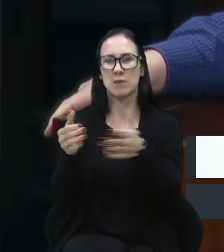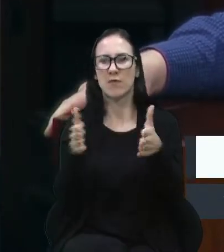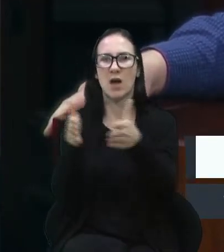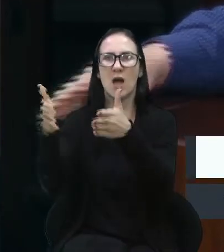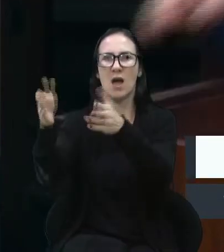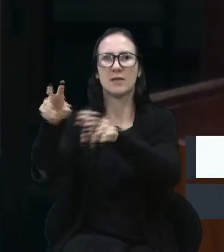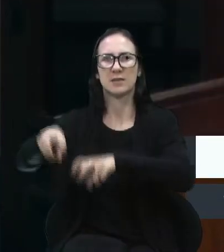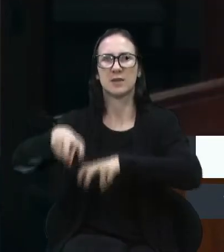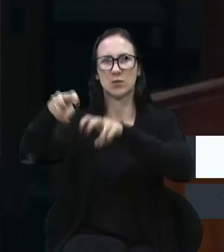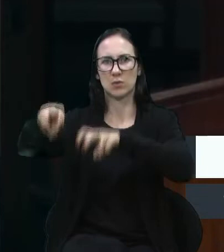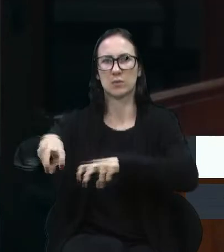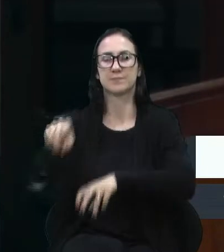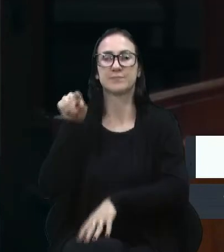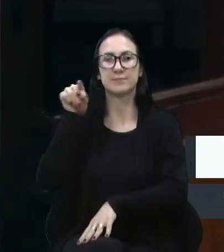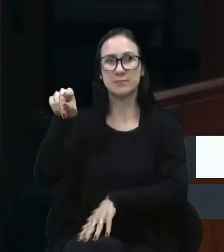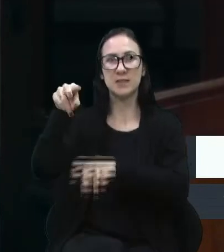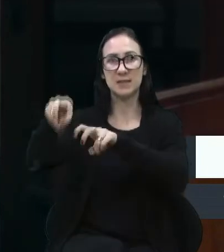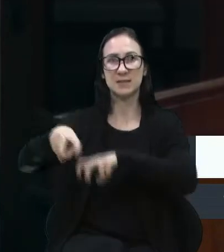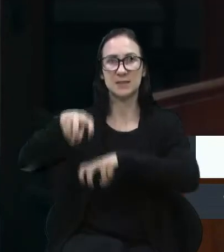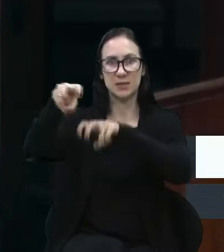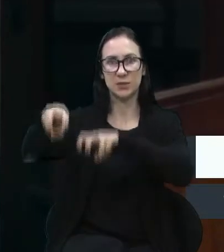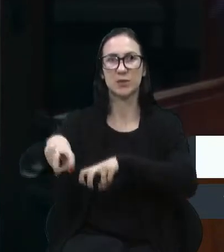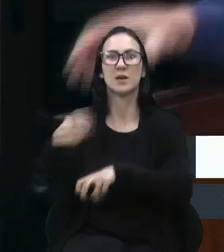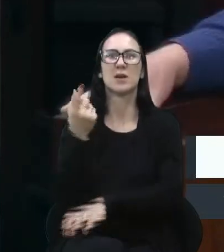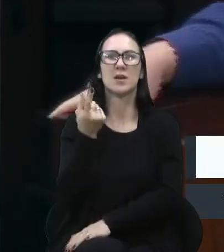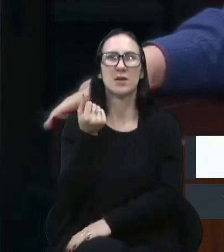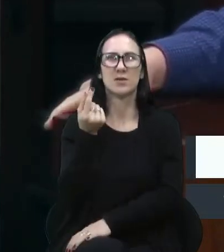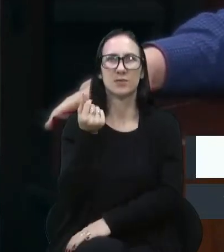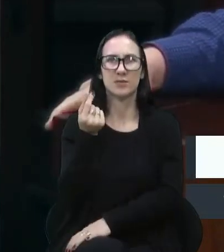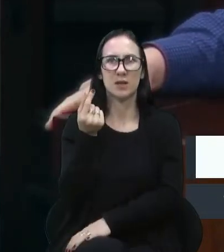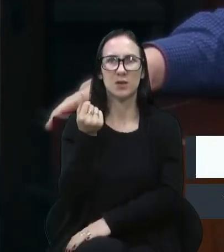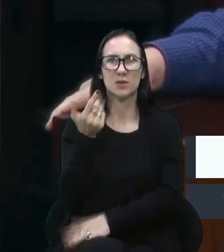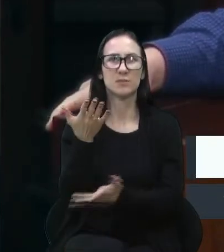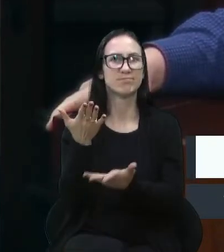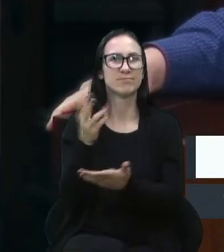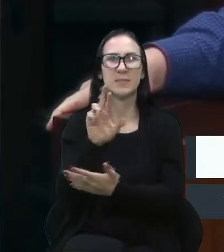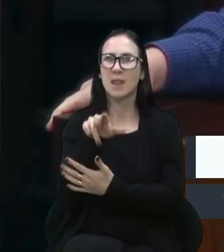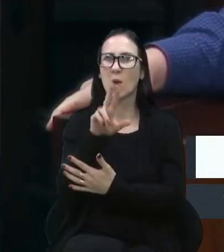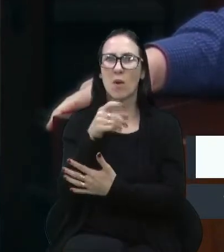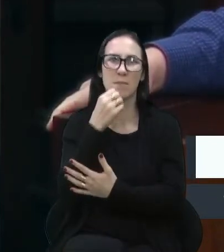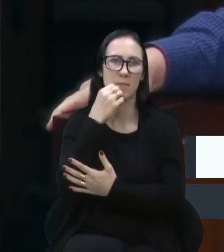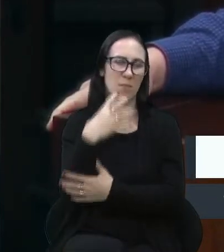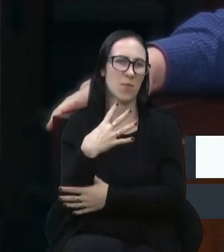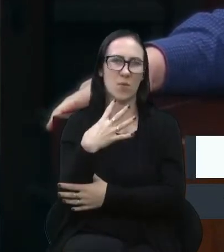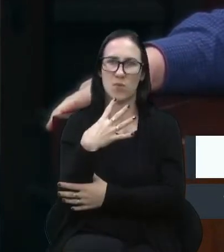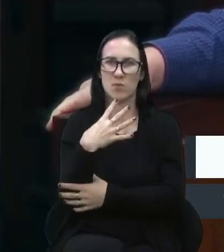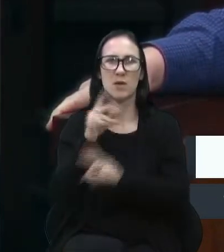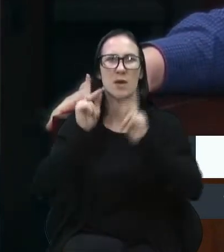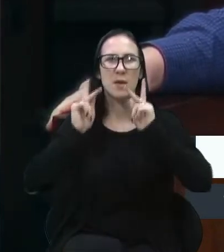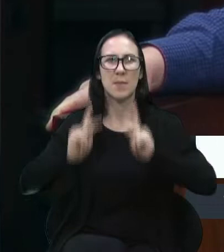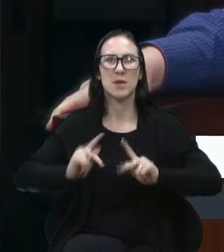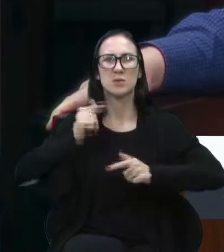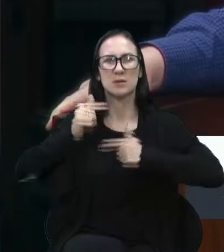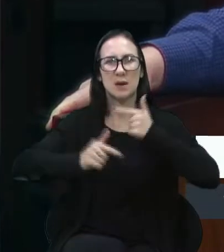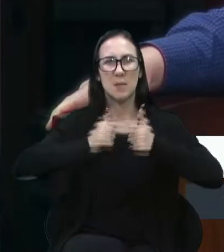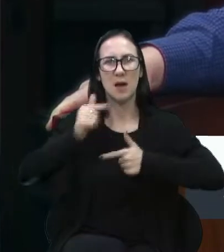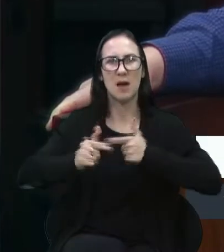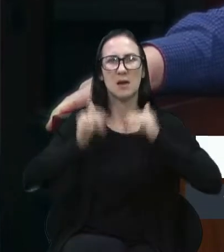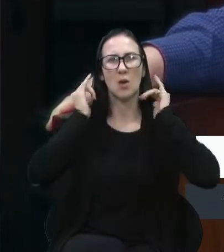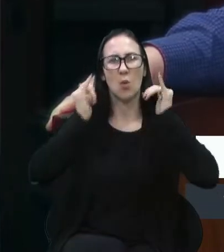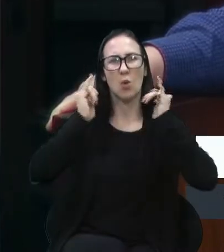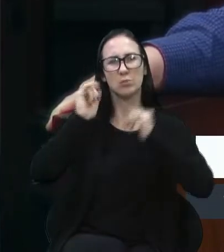no interior, eles são praticamente impraticáveis para as pessoas que trabalham, que se deslocam,